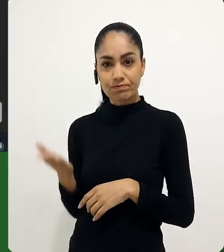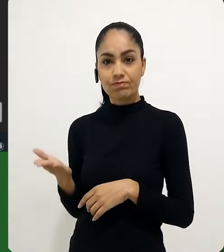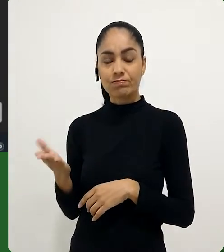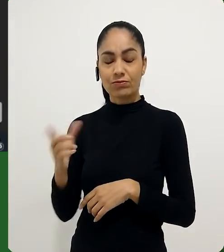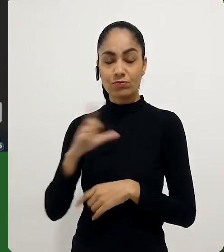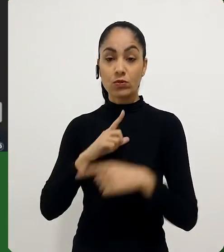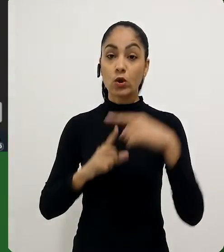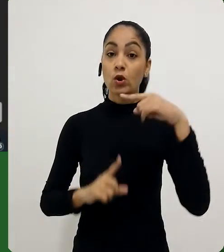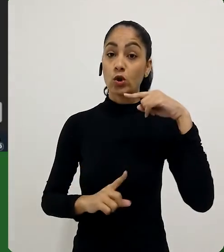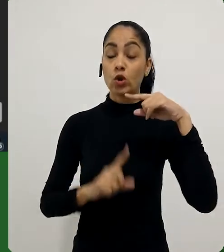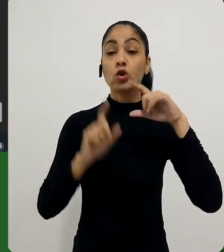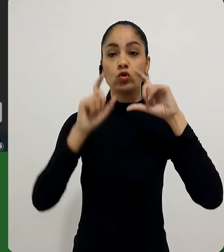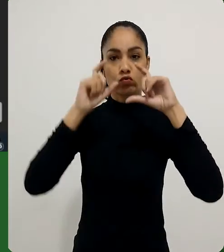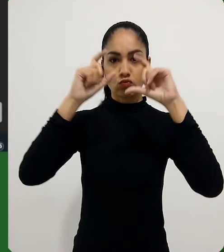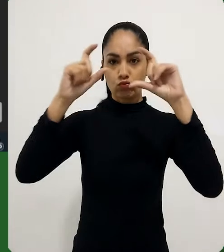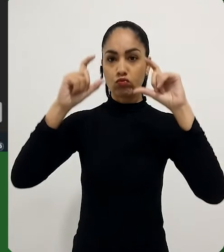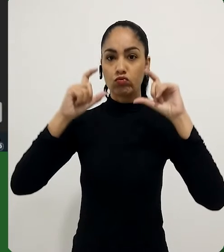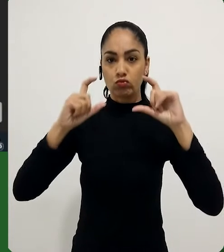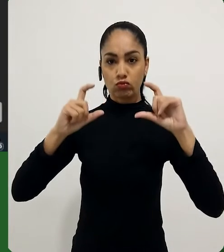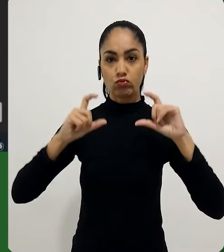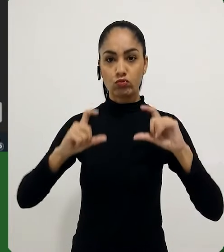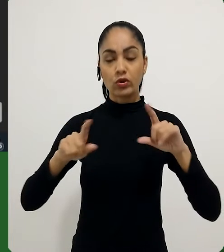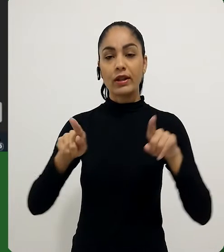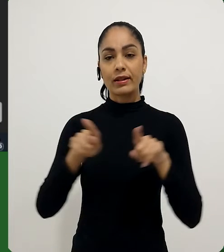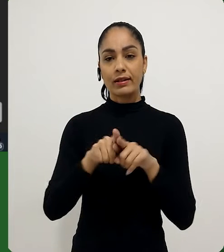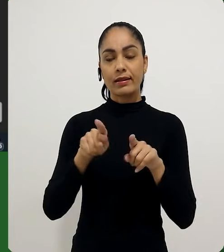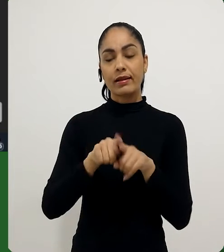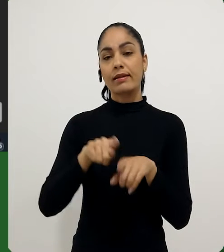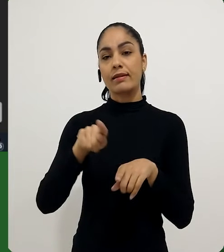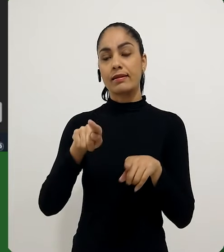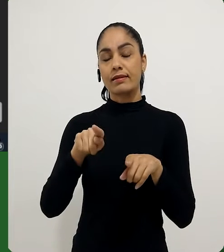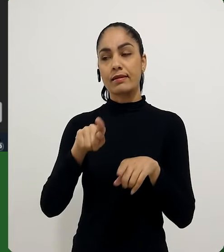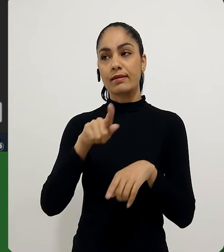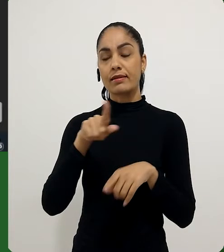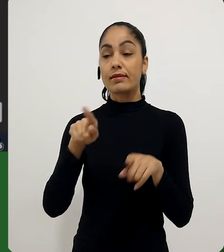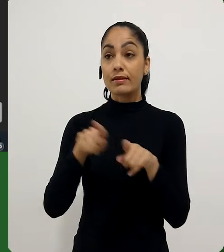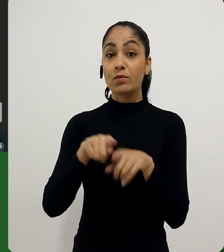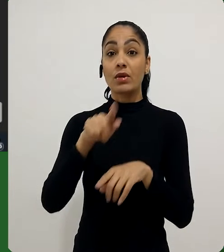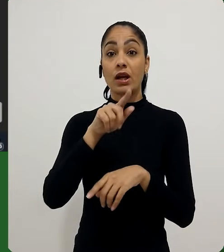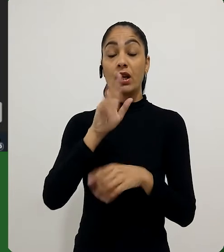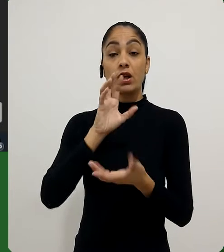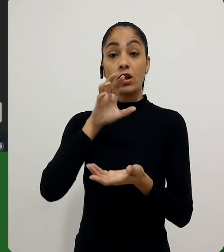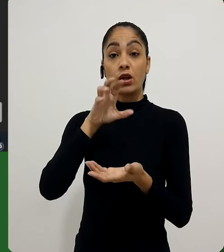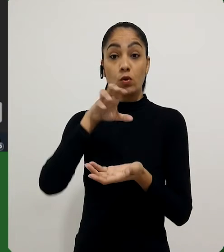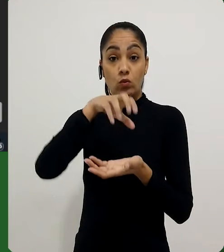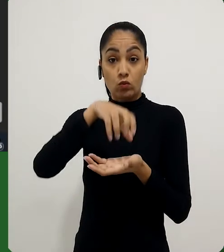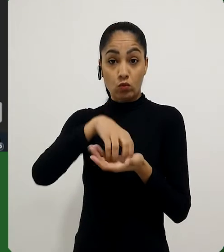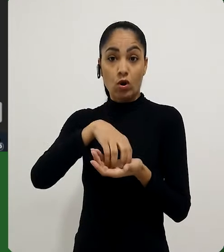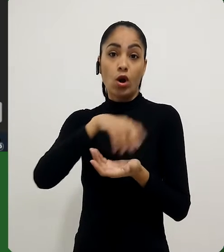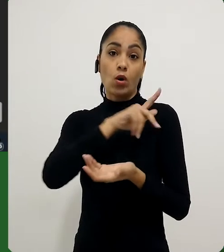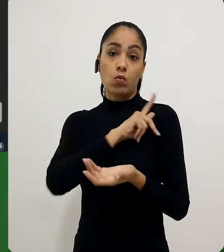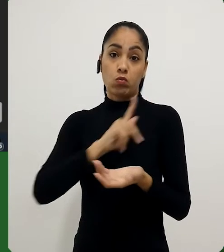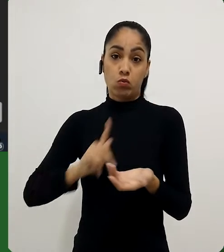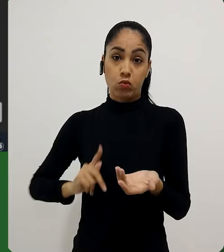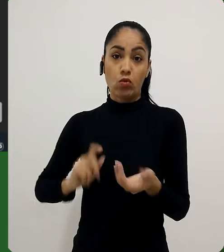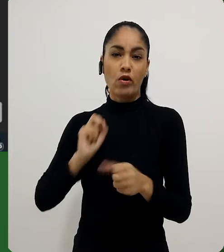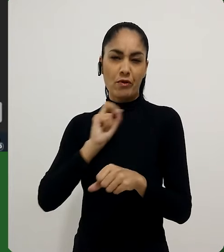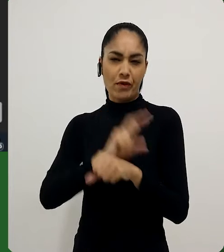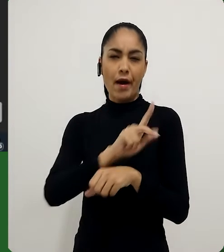uma tabela com os títulos, né, mas de cargos